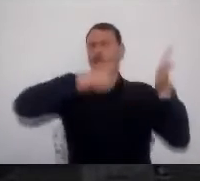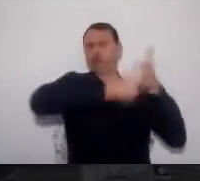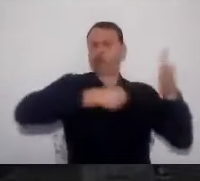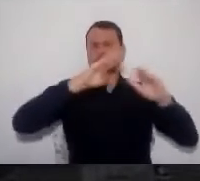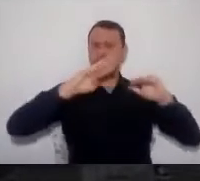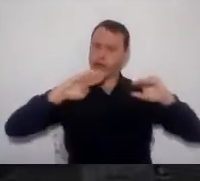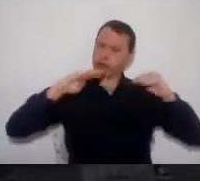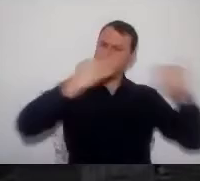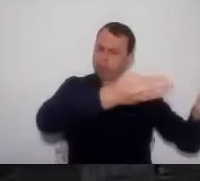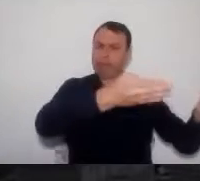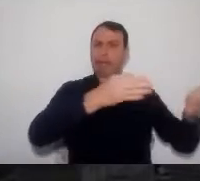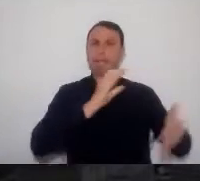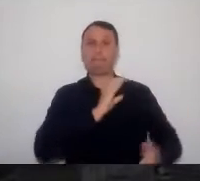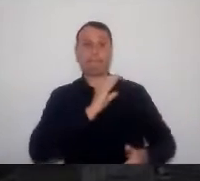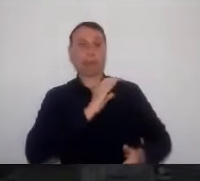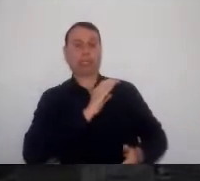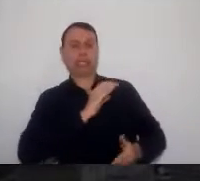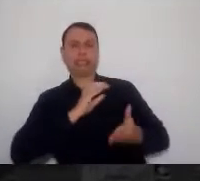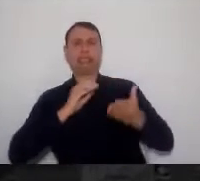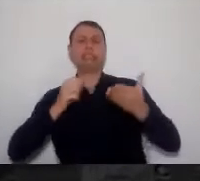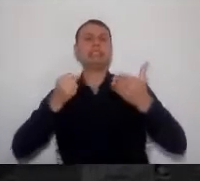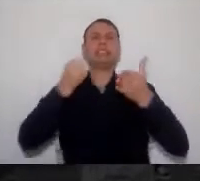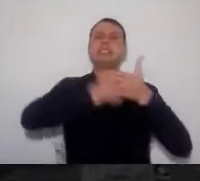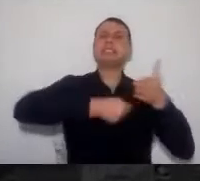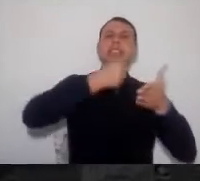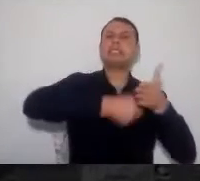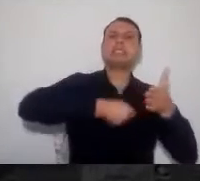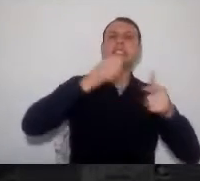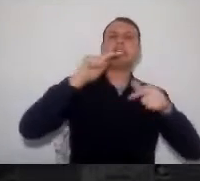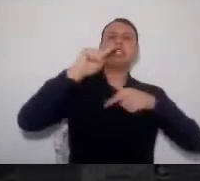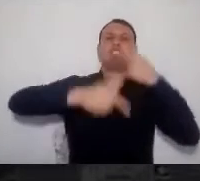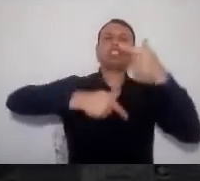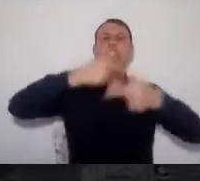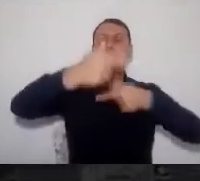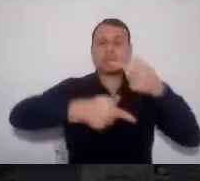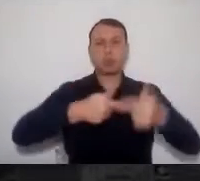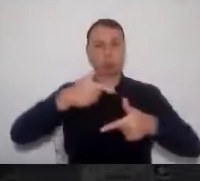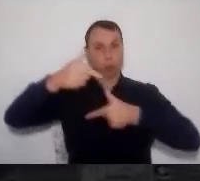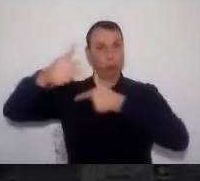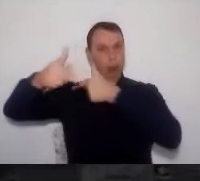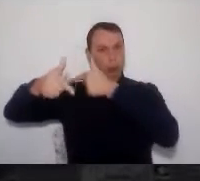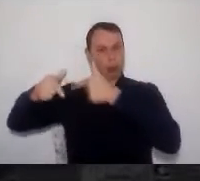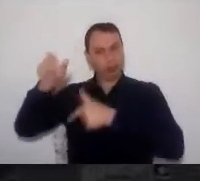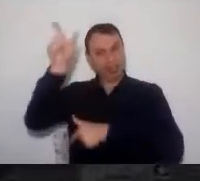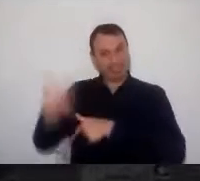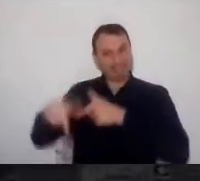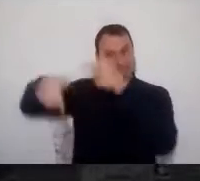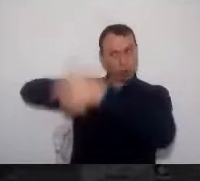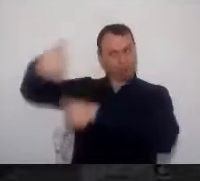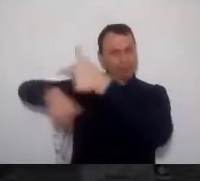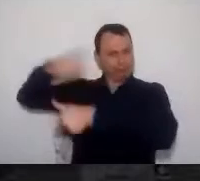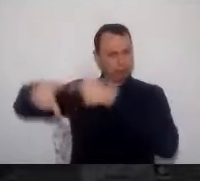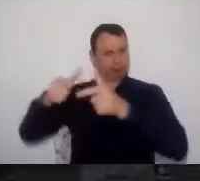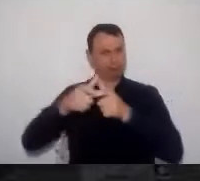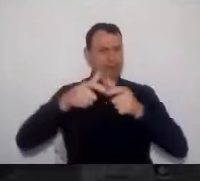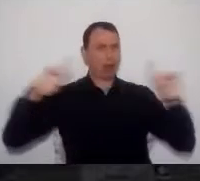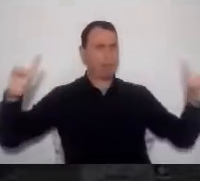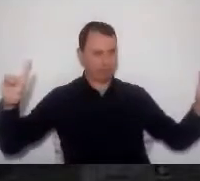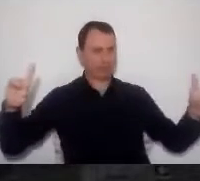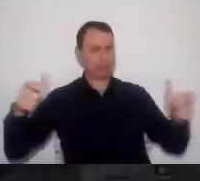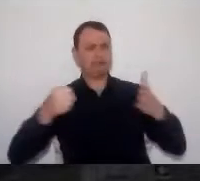propriedades transmitidas de geração após geração, os trabalhadores estão aumentando e vão